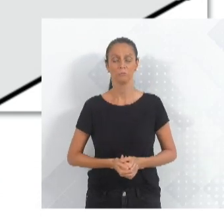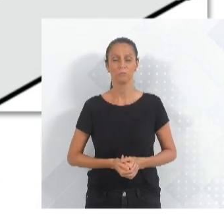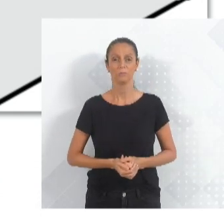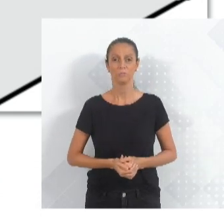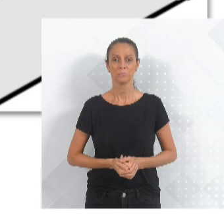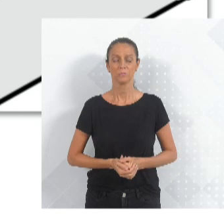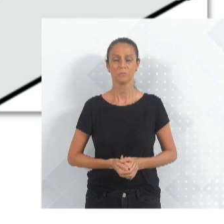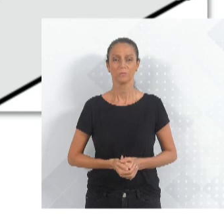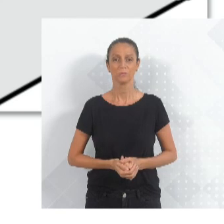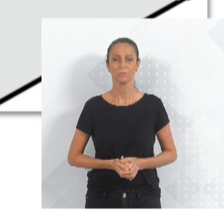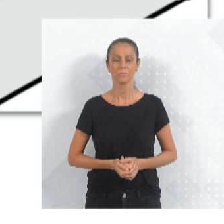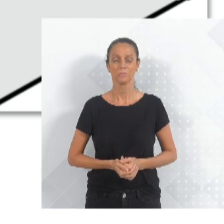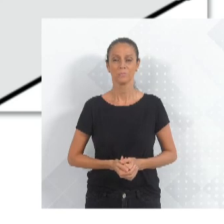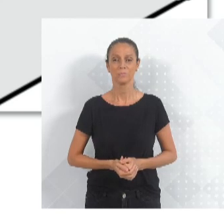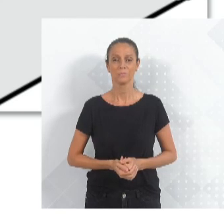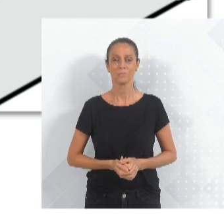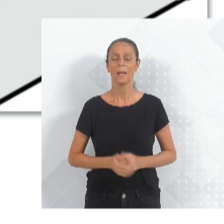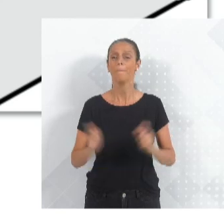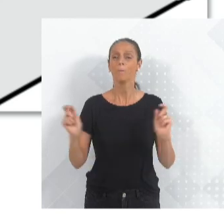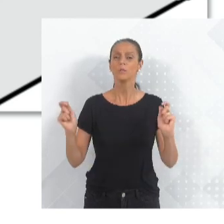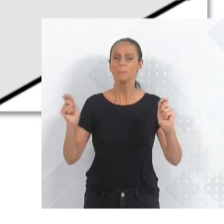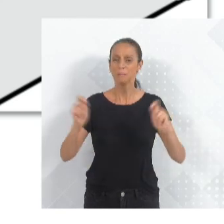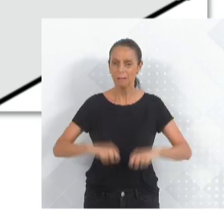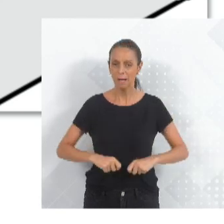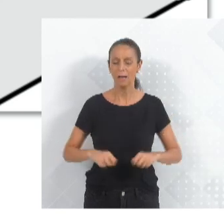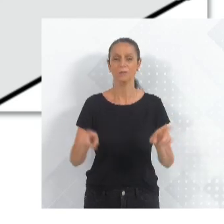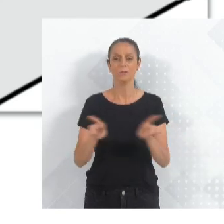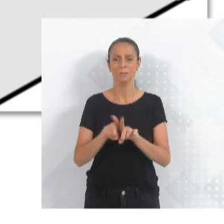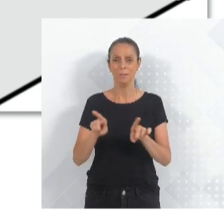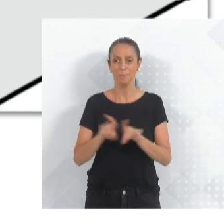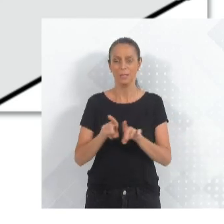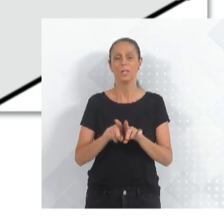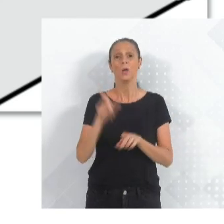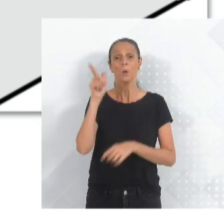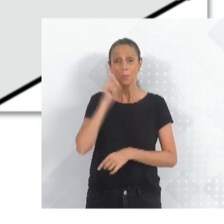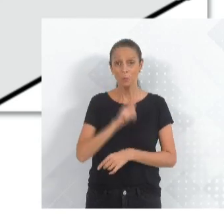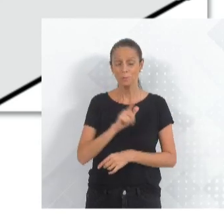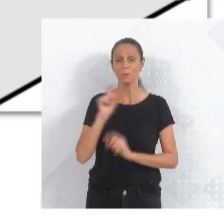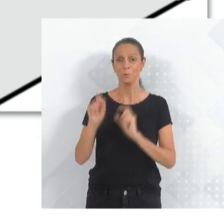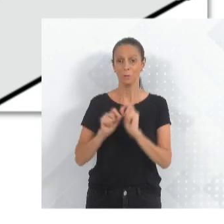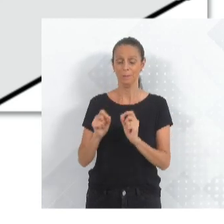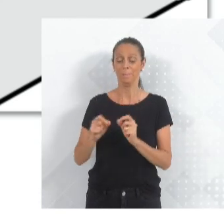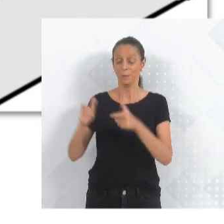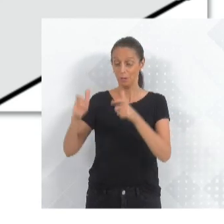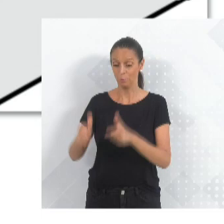de trazer a água potável da região sul da cidade